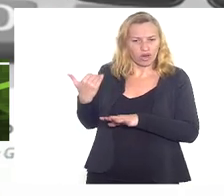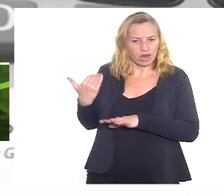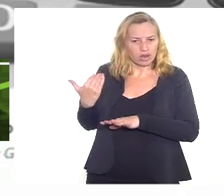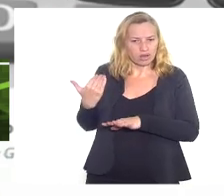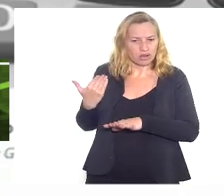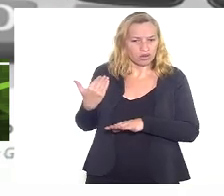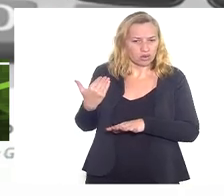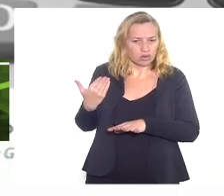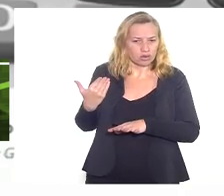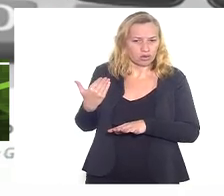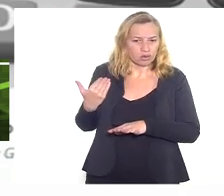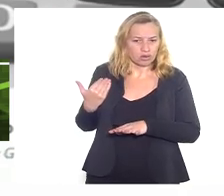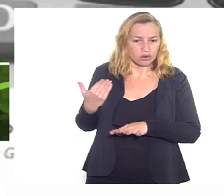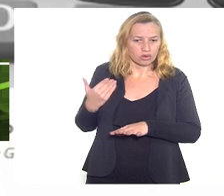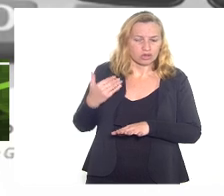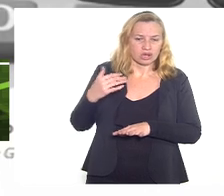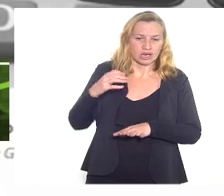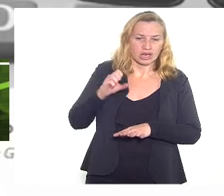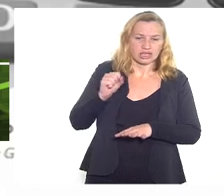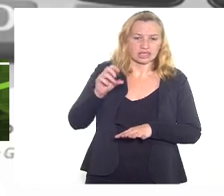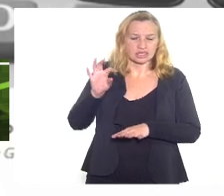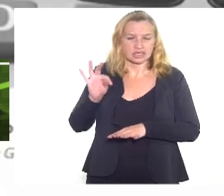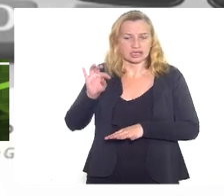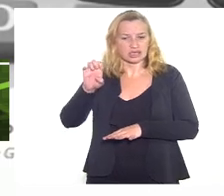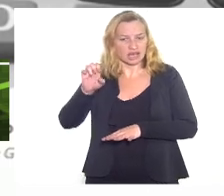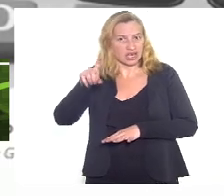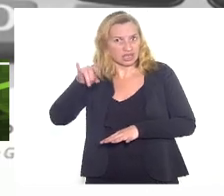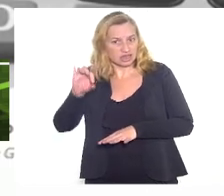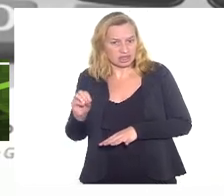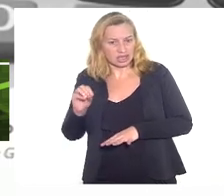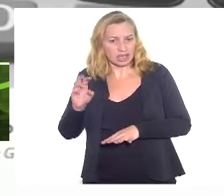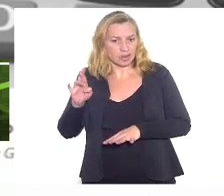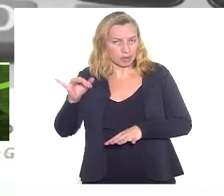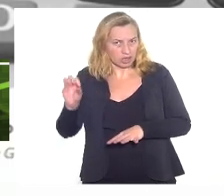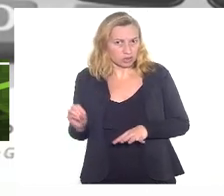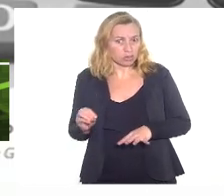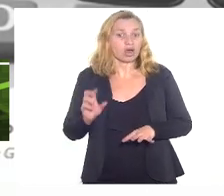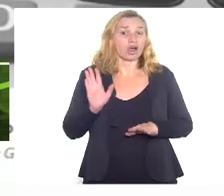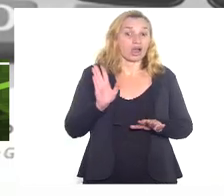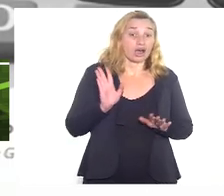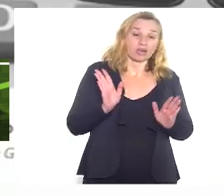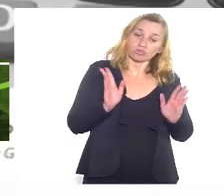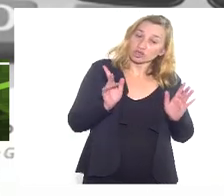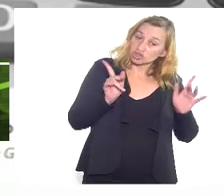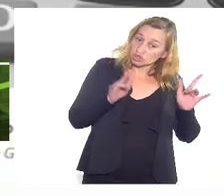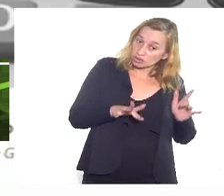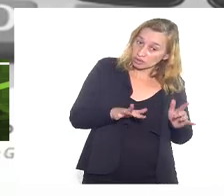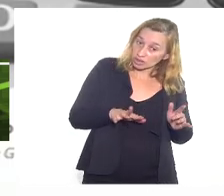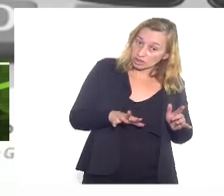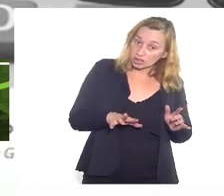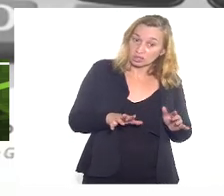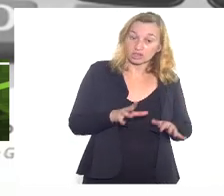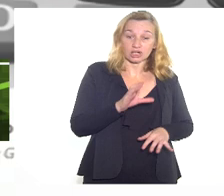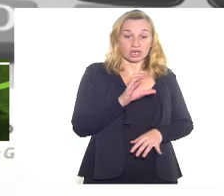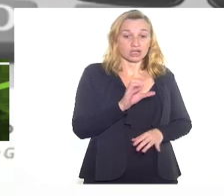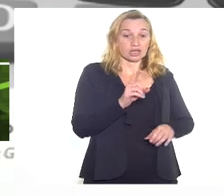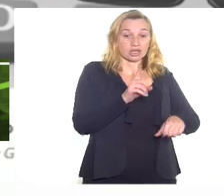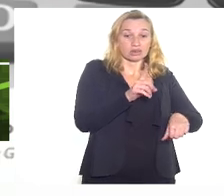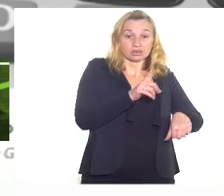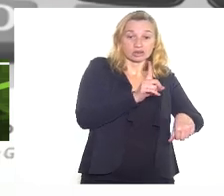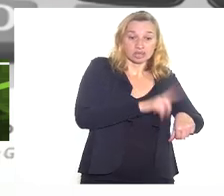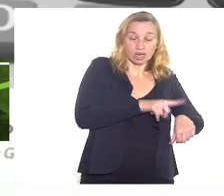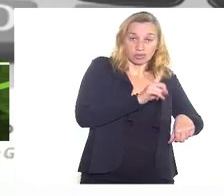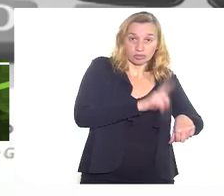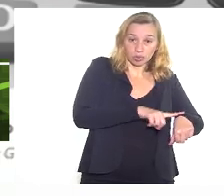no tocante ao Repetro SPED, há uma distinção entre bens de caráter